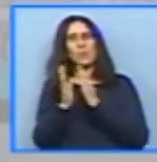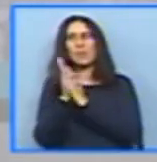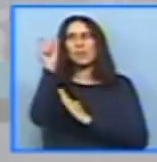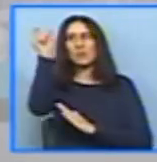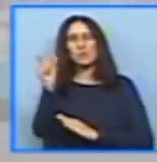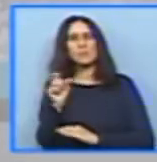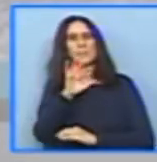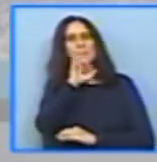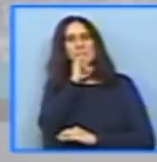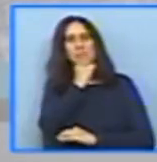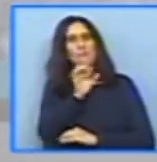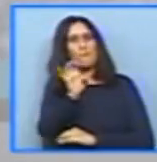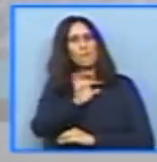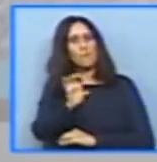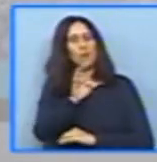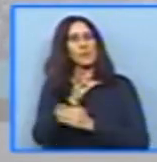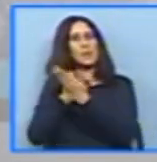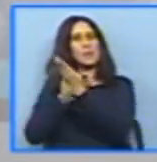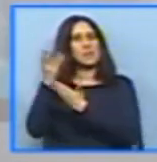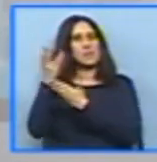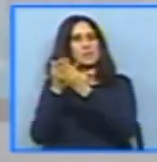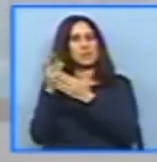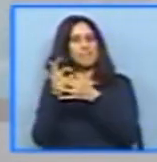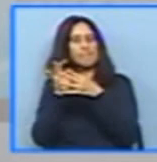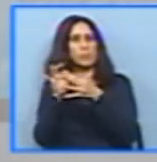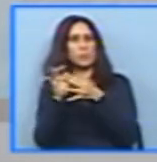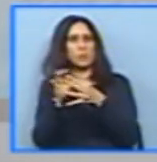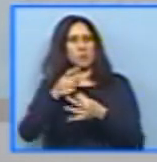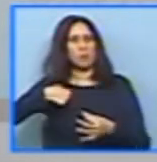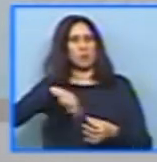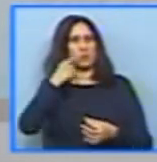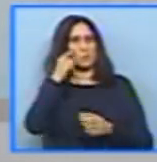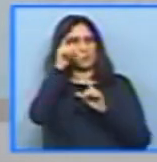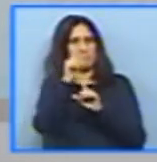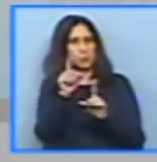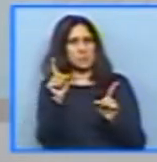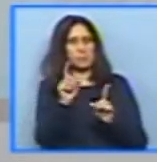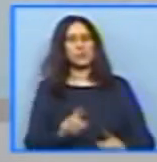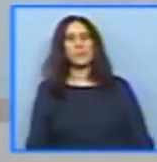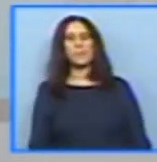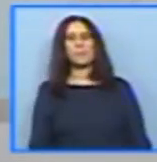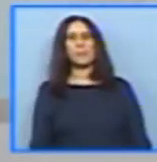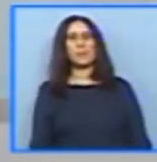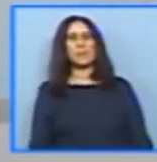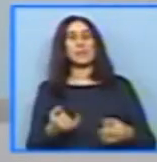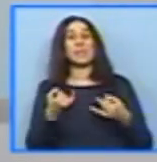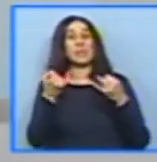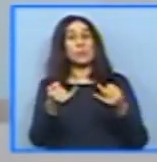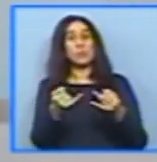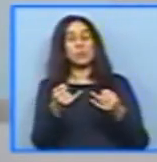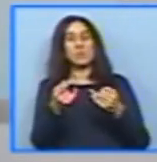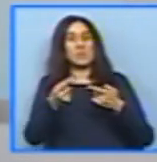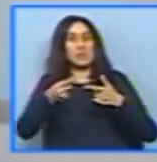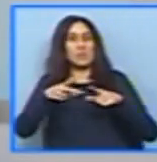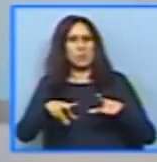a tal dimensão relacional ou de comunhão que nós conhecemos. Depois recorre-se a uma linguagem que continua